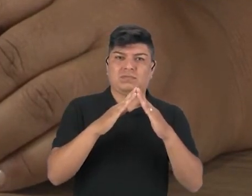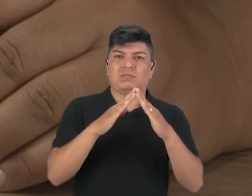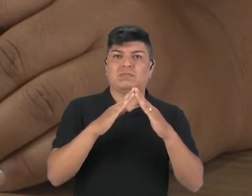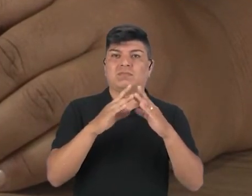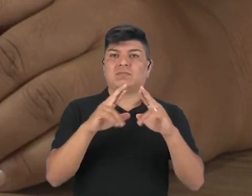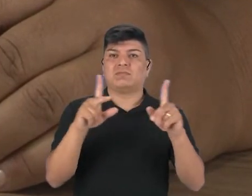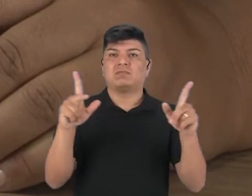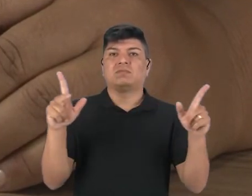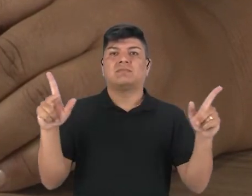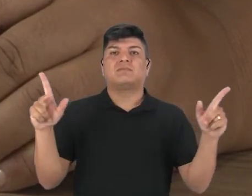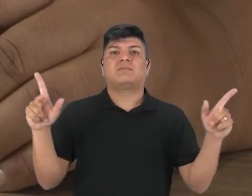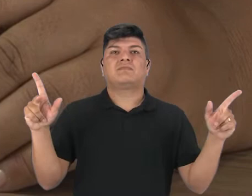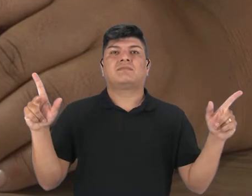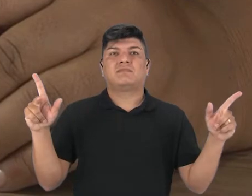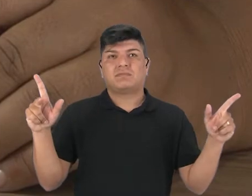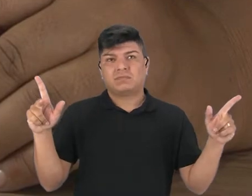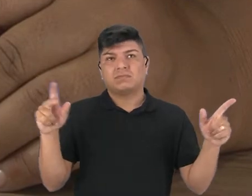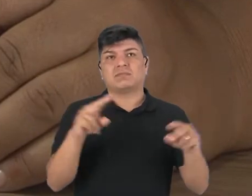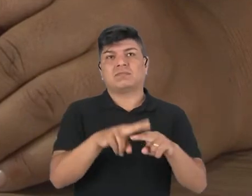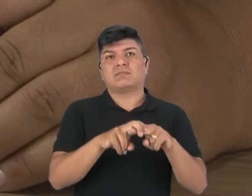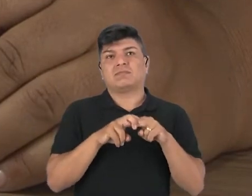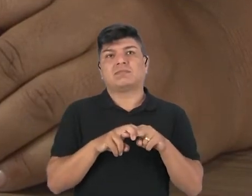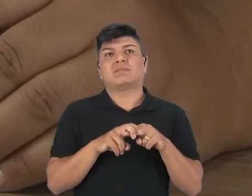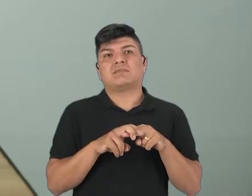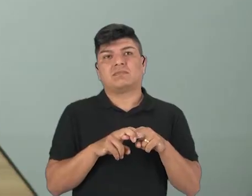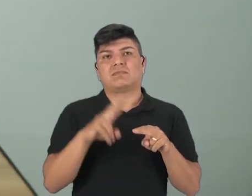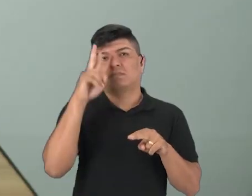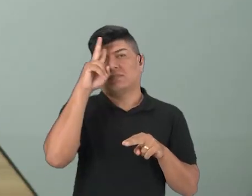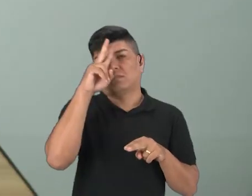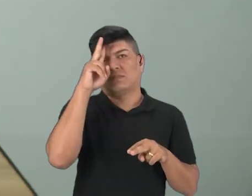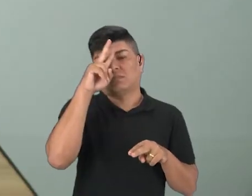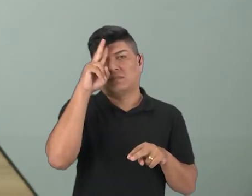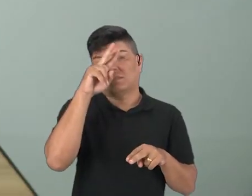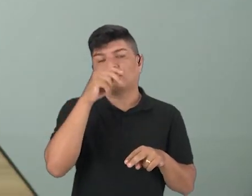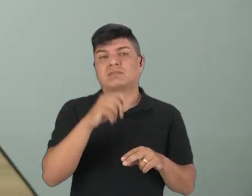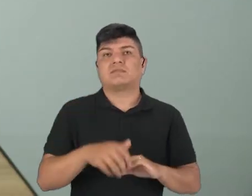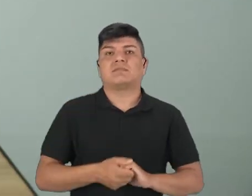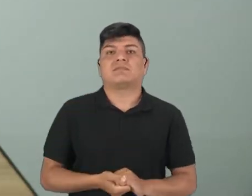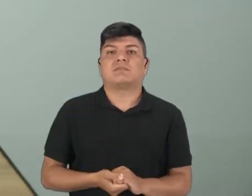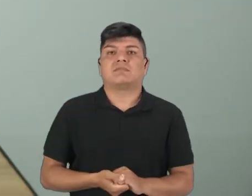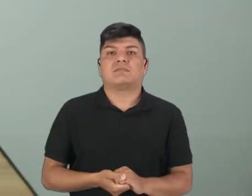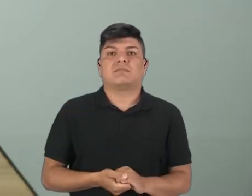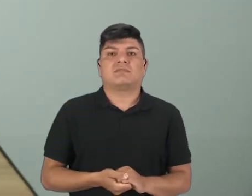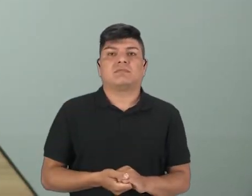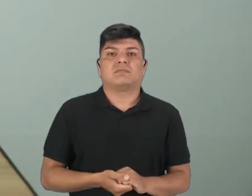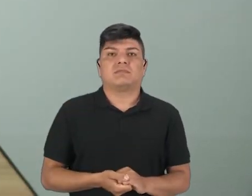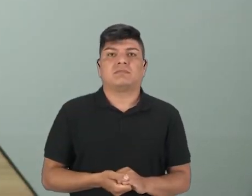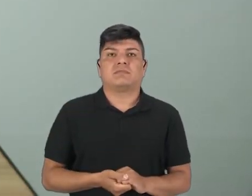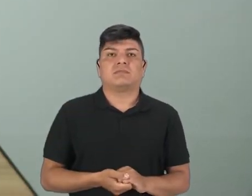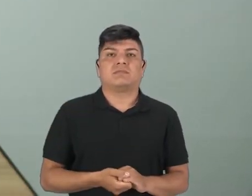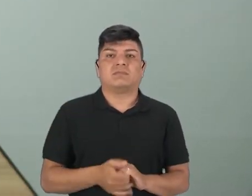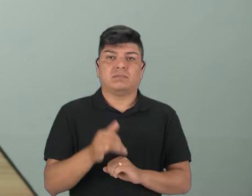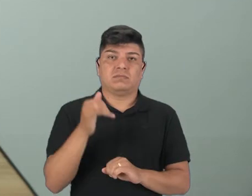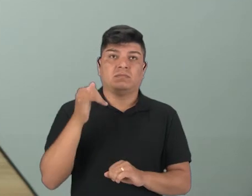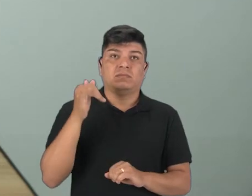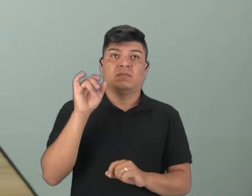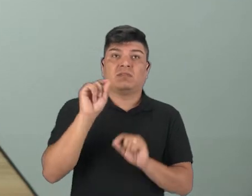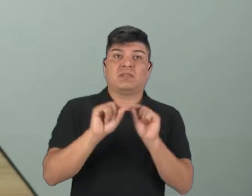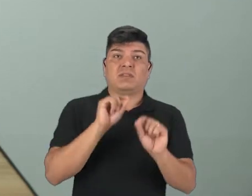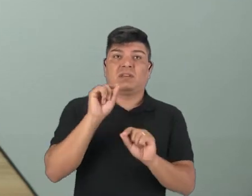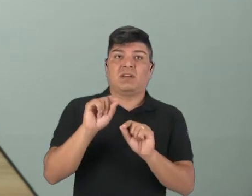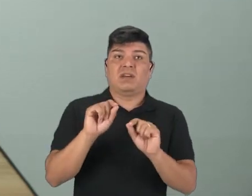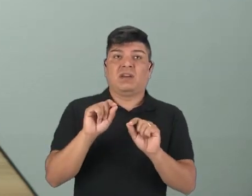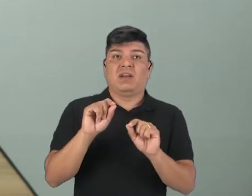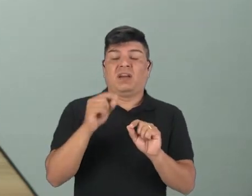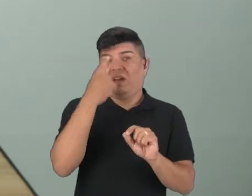é diferente. E essas formas nos lembra a forma dos sólidos geométricos,